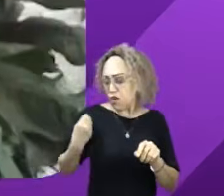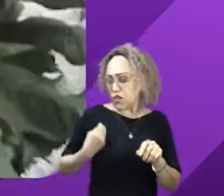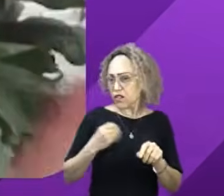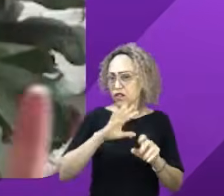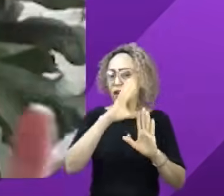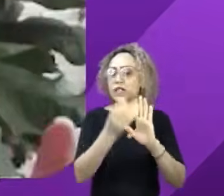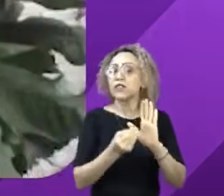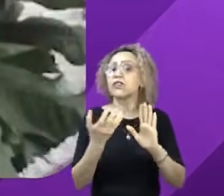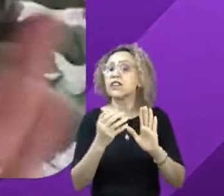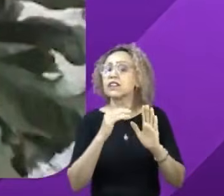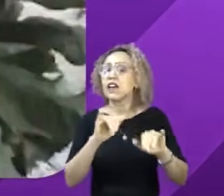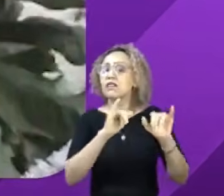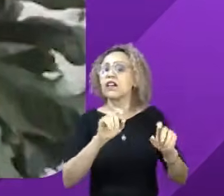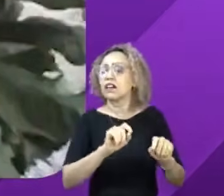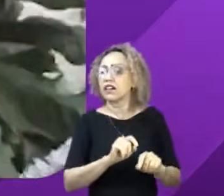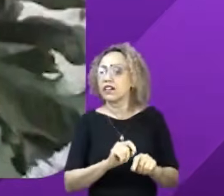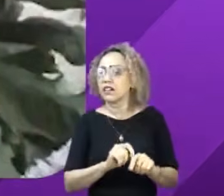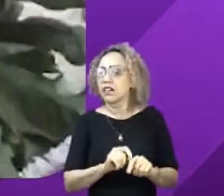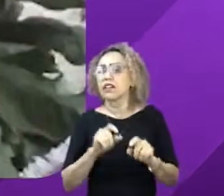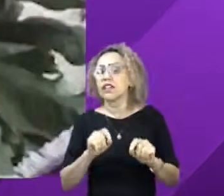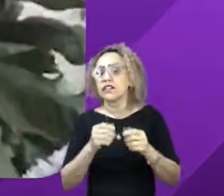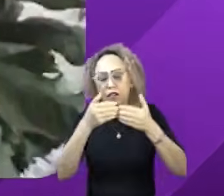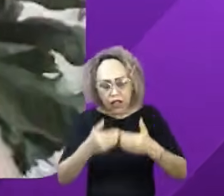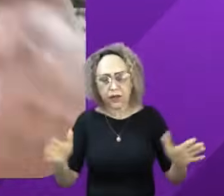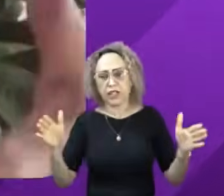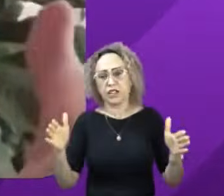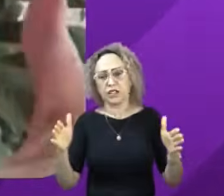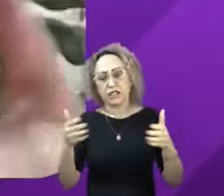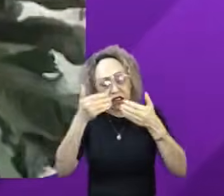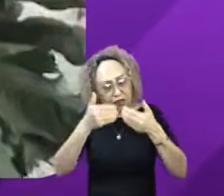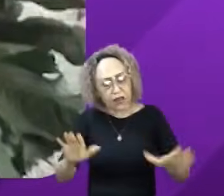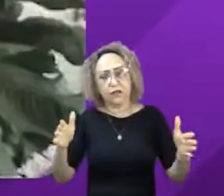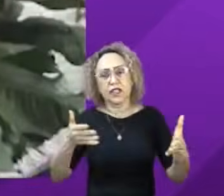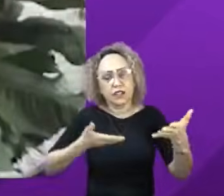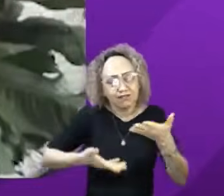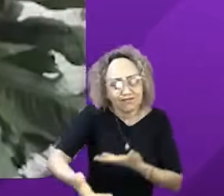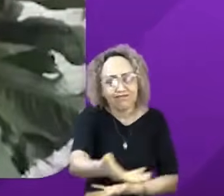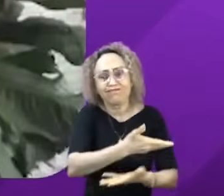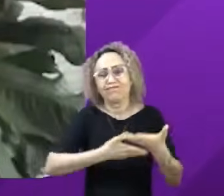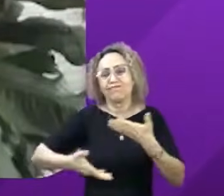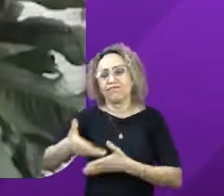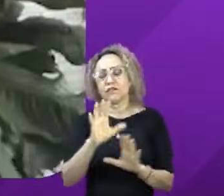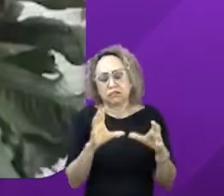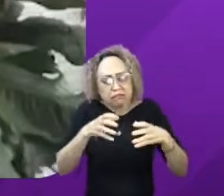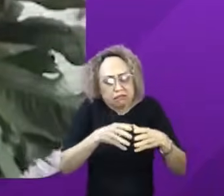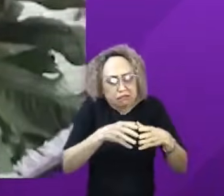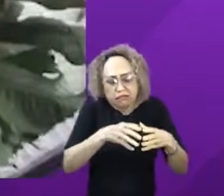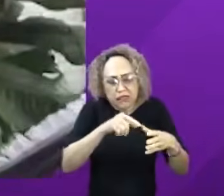com isso, e assim rompendo um pouco não, bastante, né?